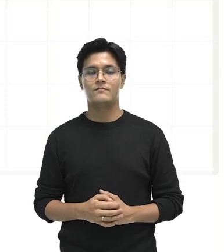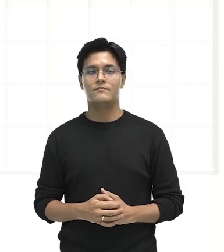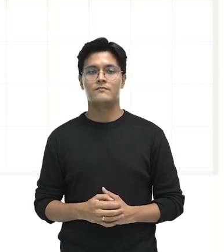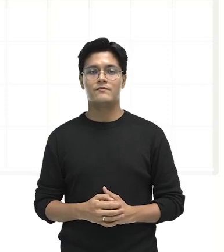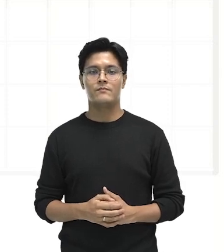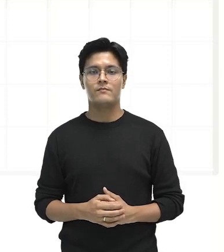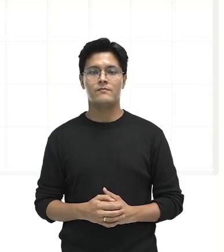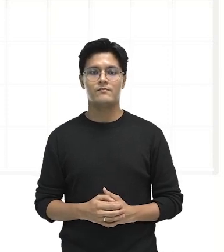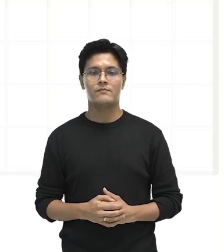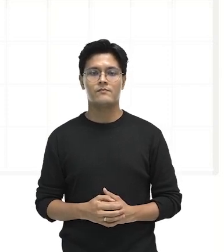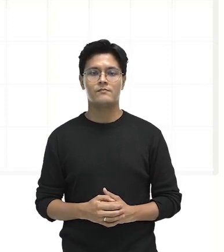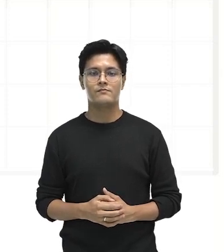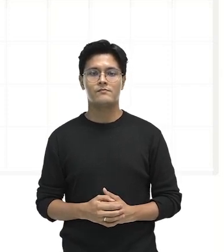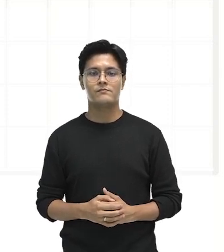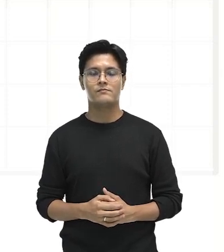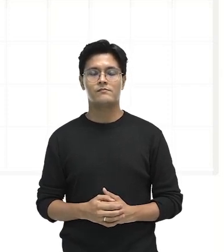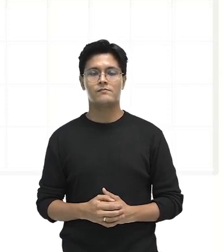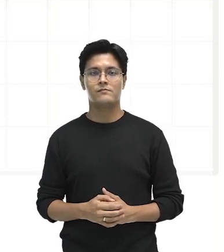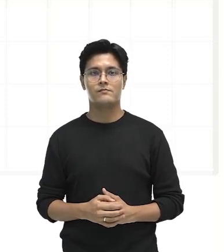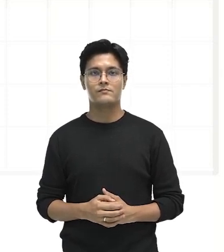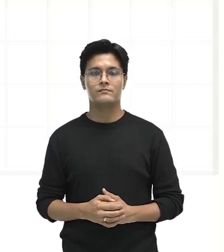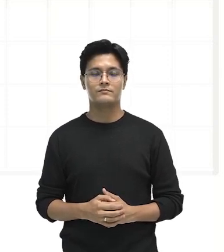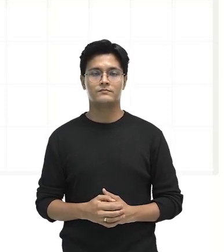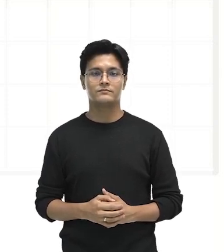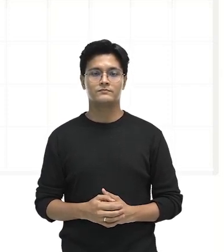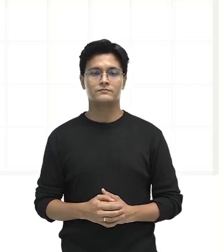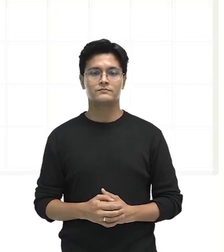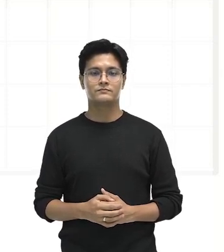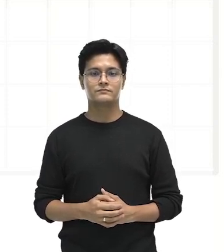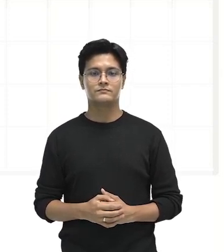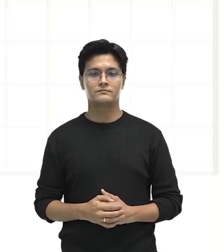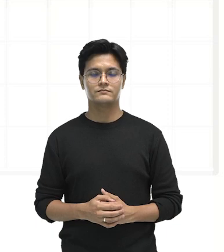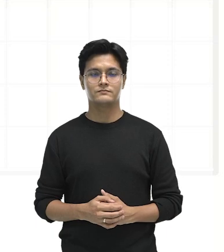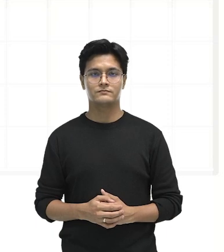fazer agora. Veja, se